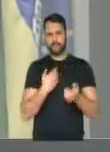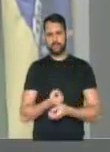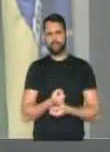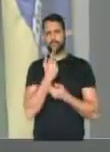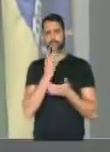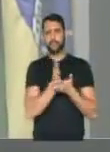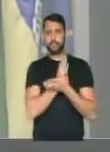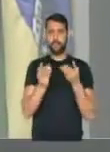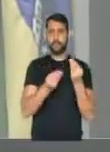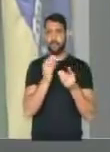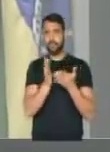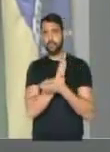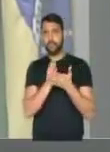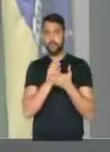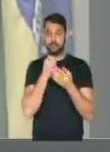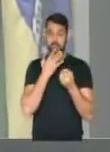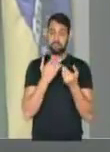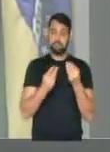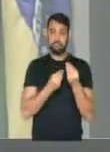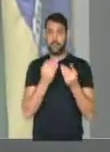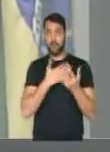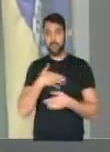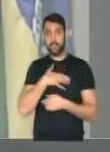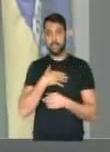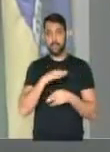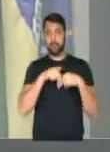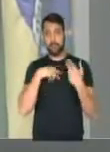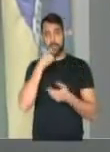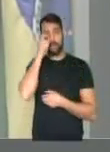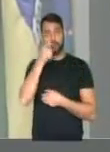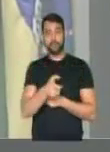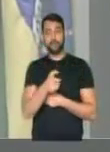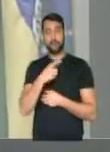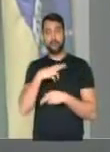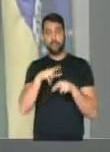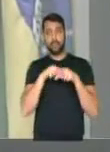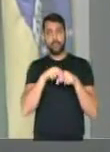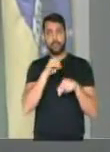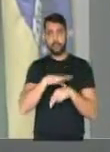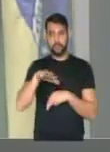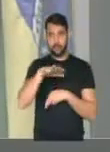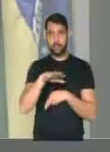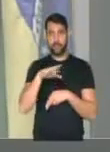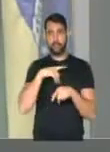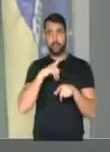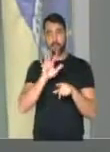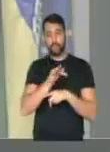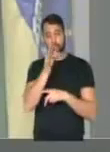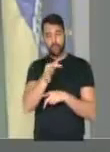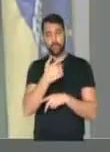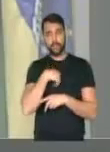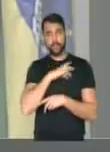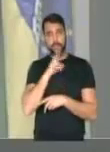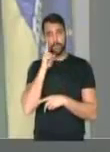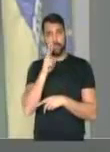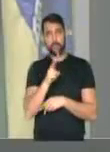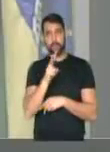de forma muito generosa, e eu gostaria de chamar a atenção para esse ponto, para mais na frente a gente não